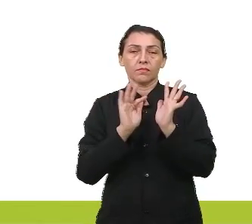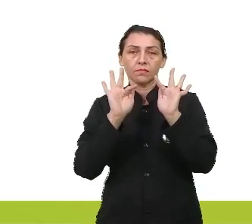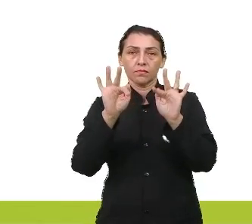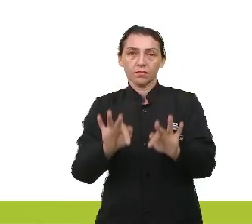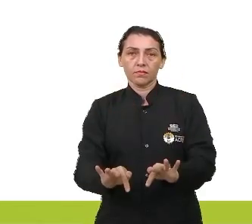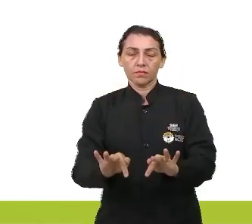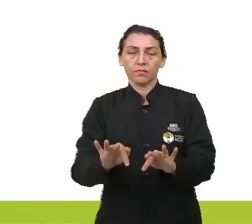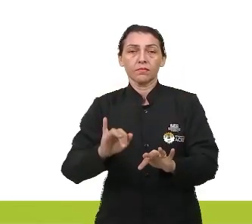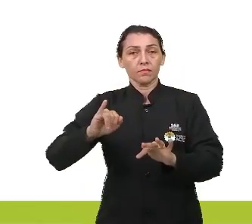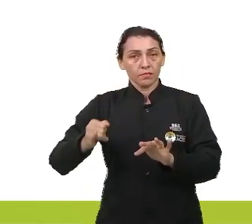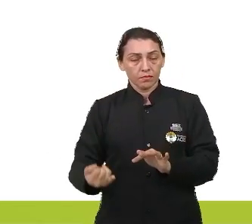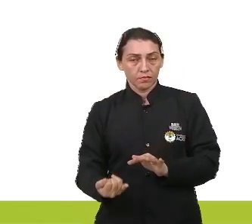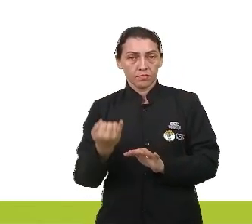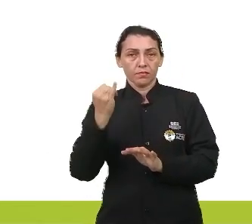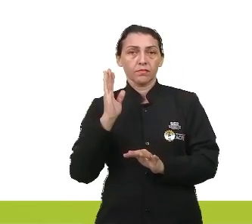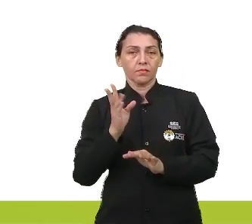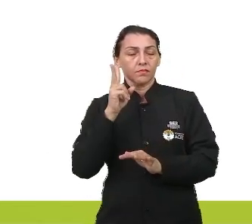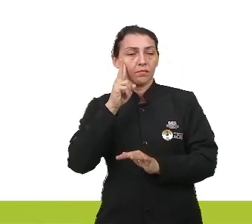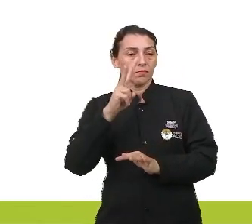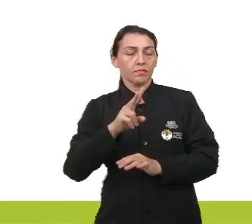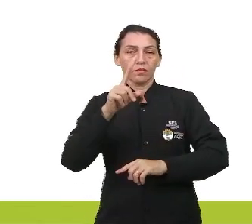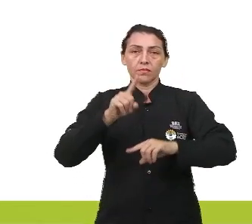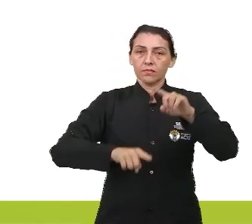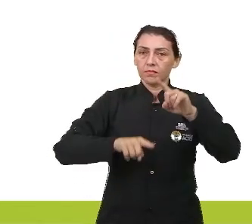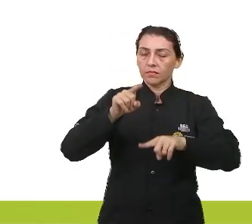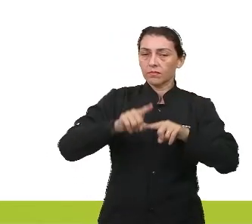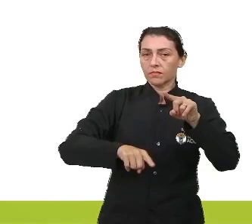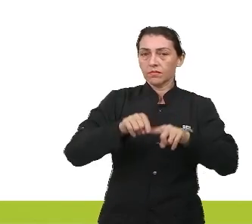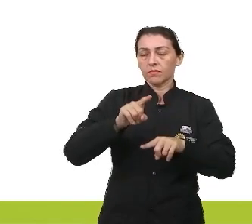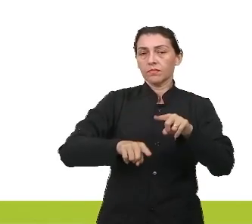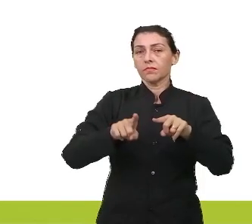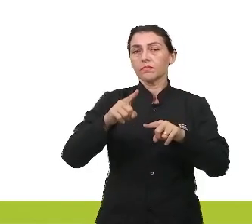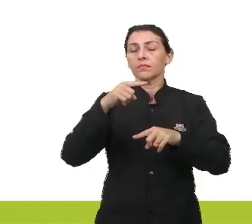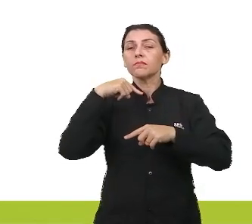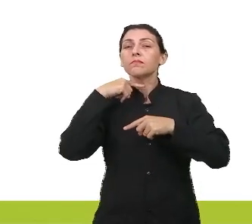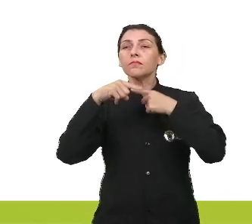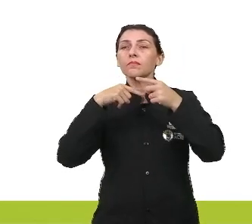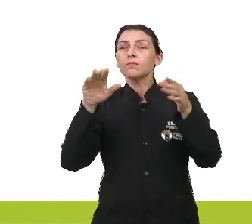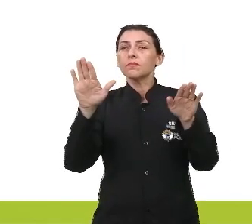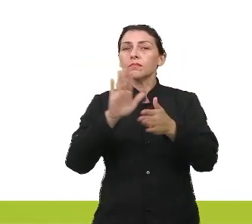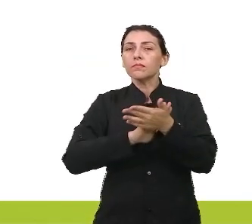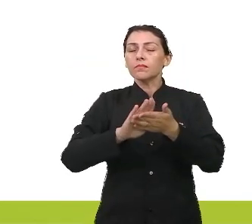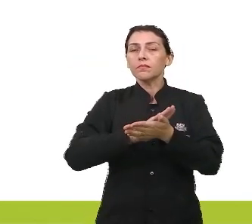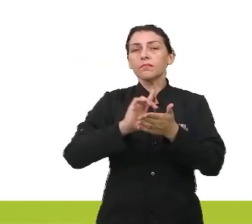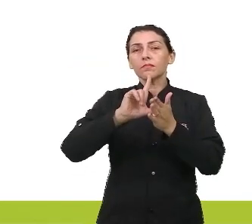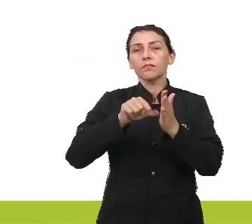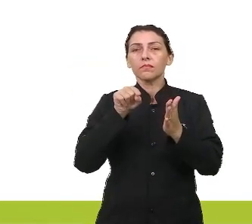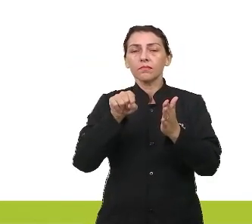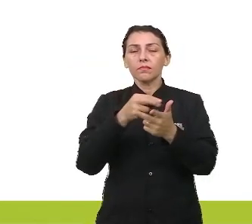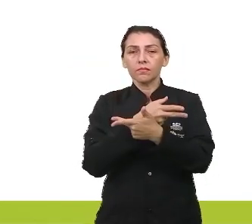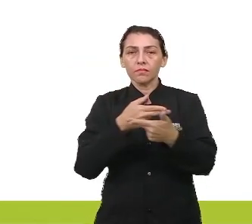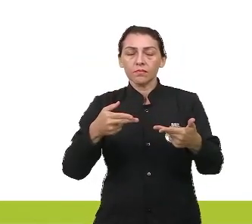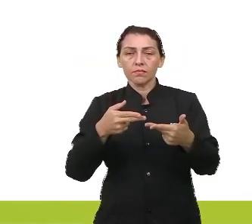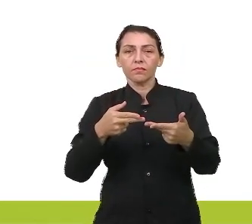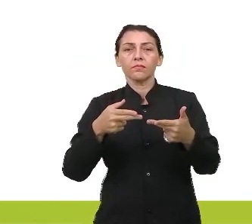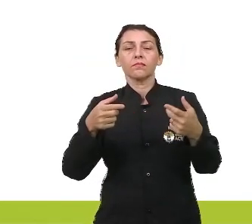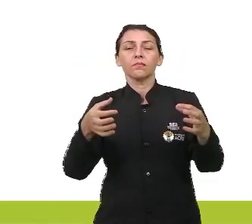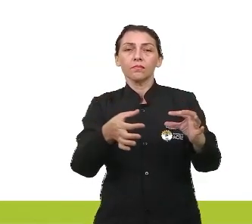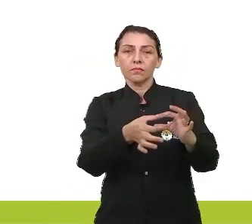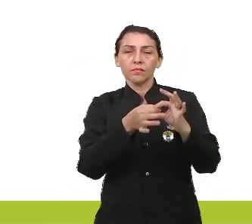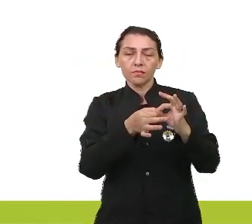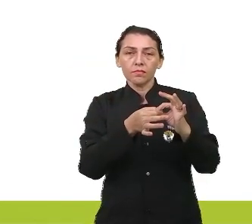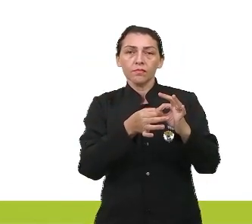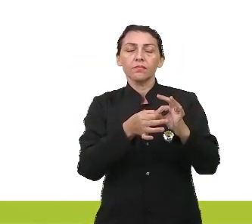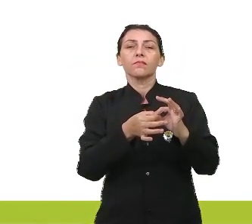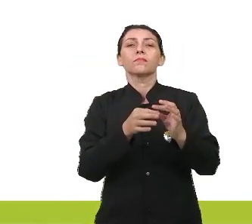né? Aproveita e já dá uma olhadinha no material para você não ficar com dúvidas. Depois do ponto, mais conectivos,